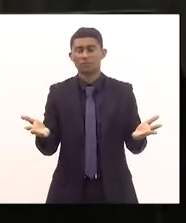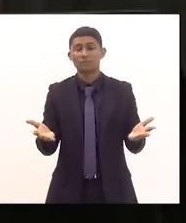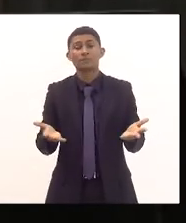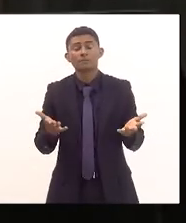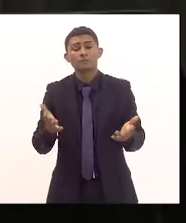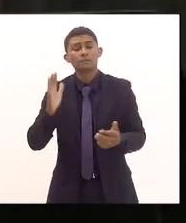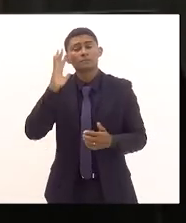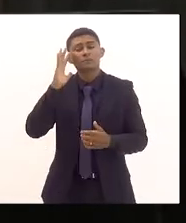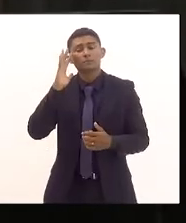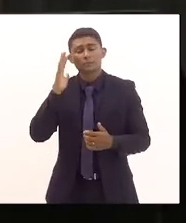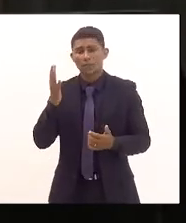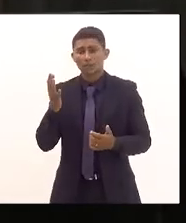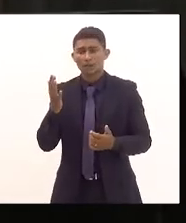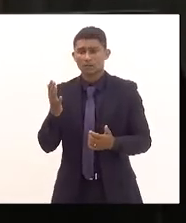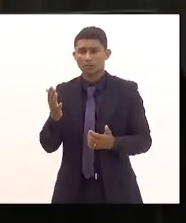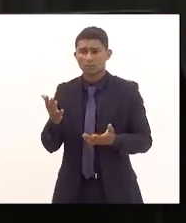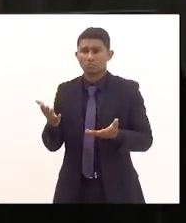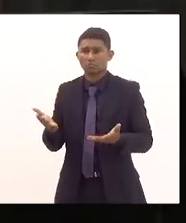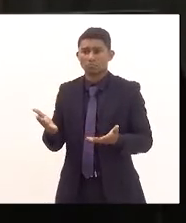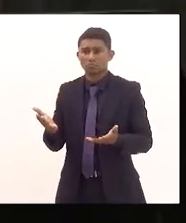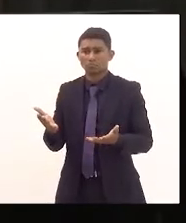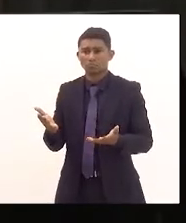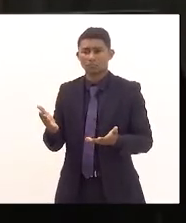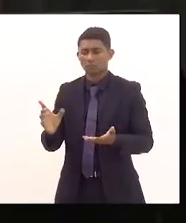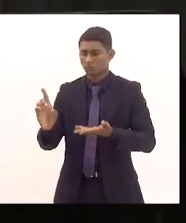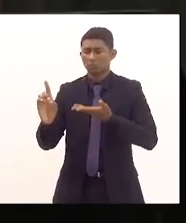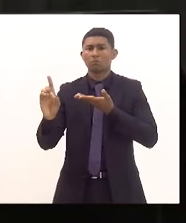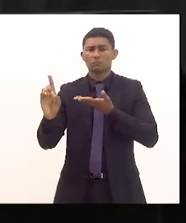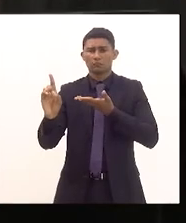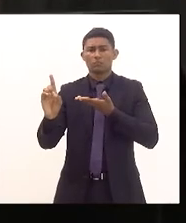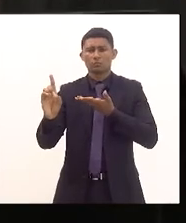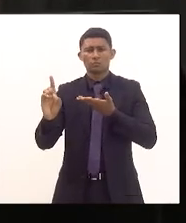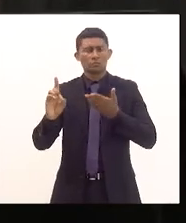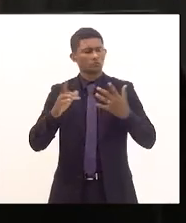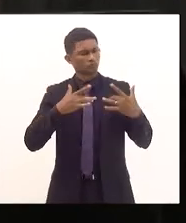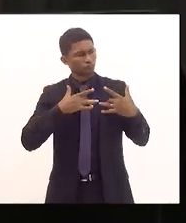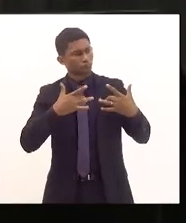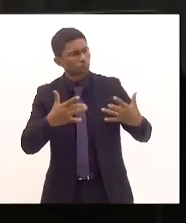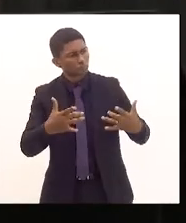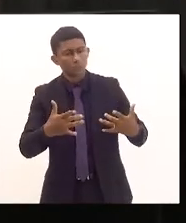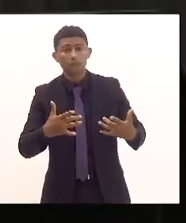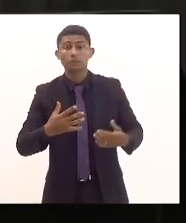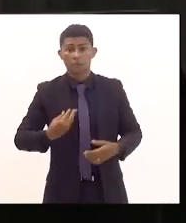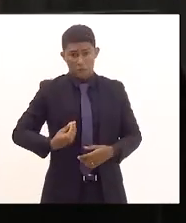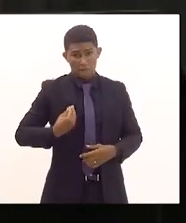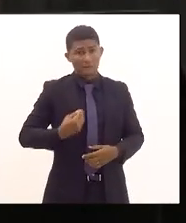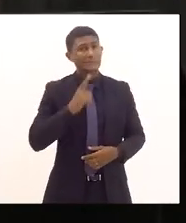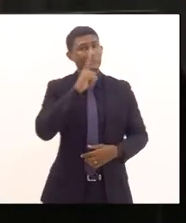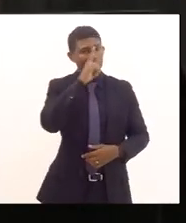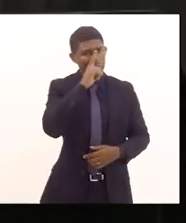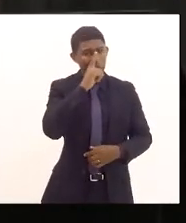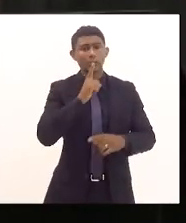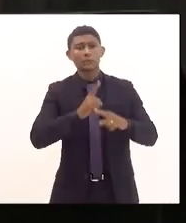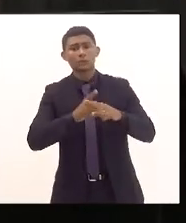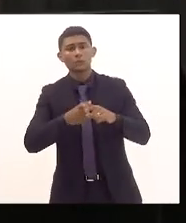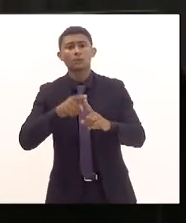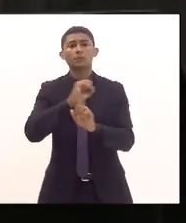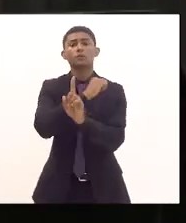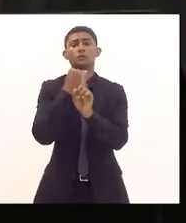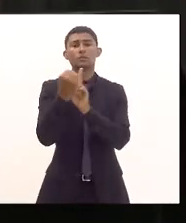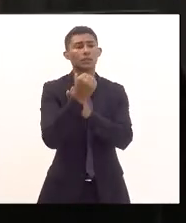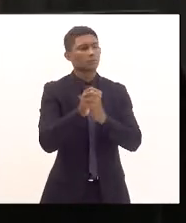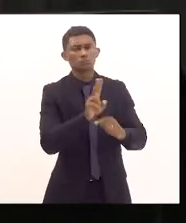que está colocando a sua vida em risco em favor da proteção da